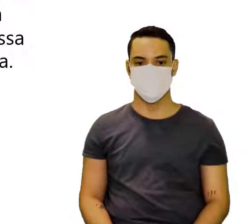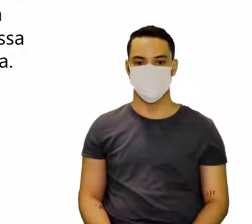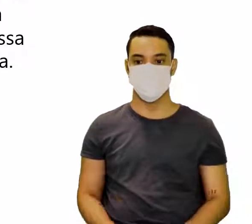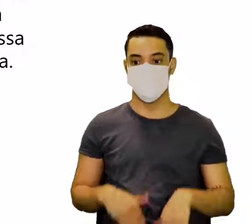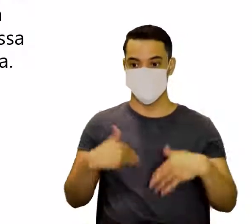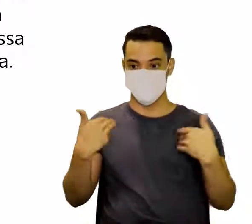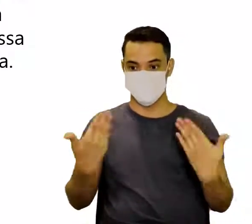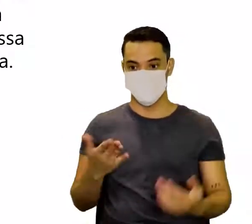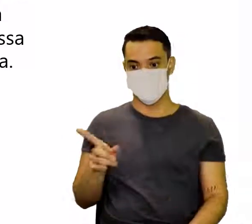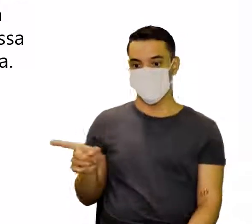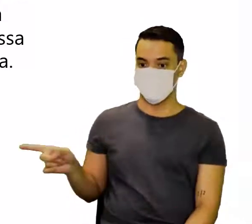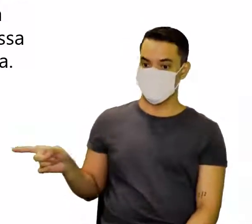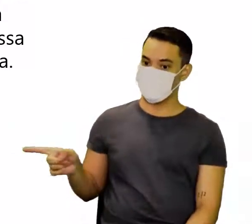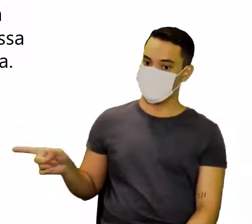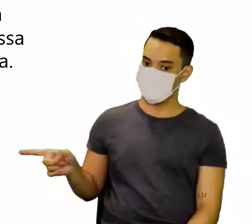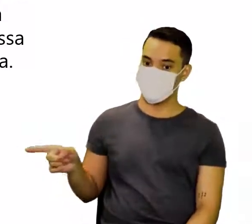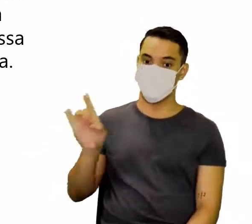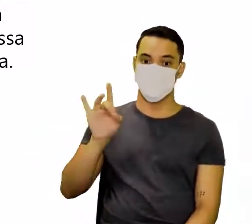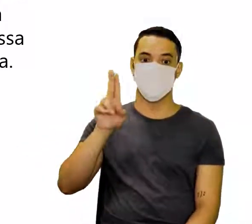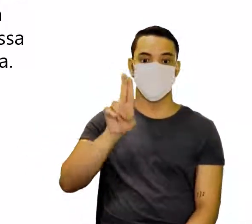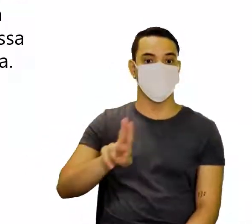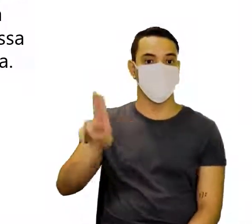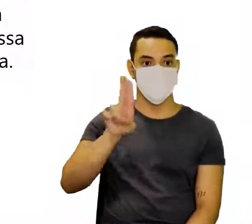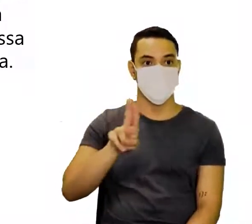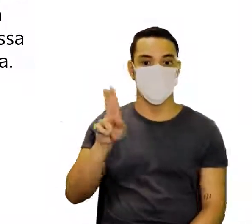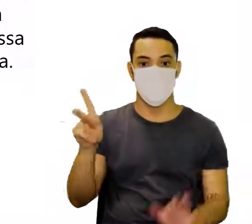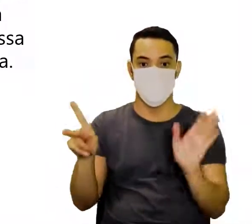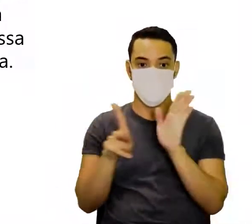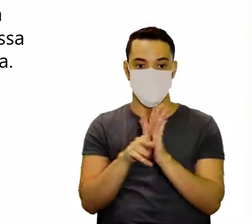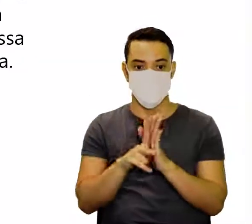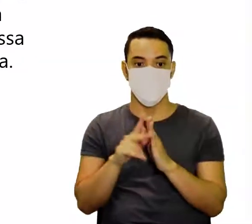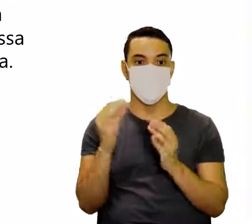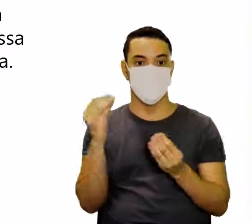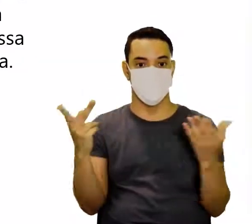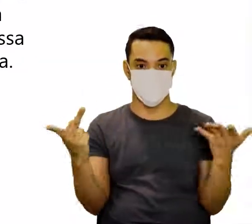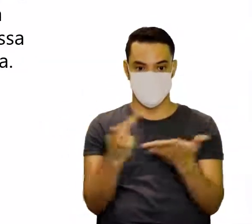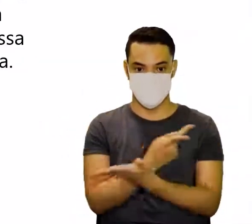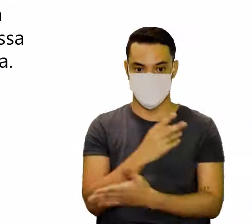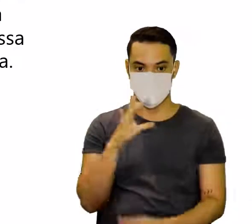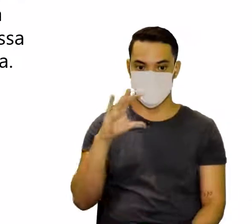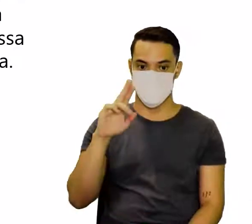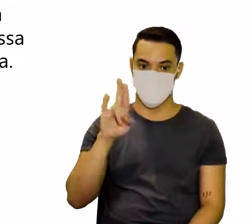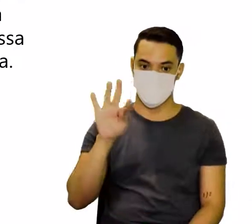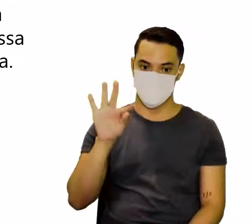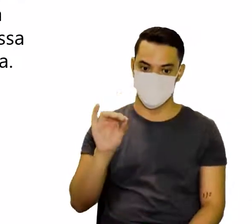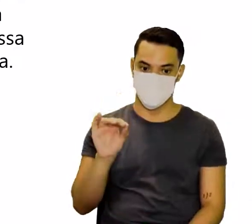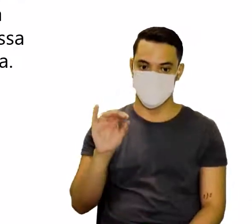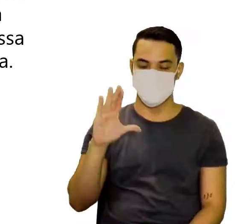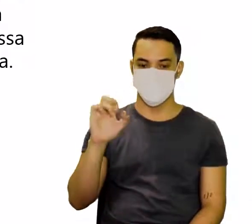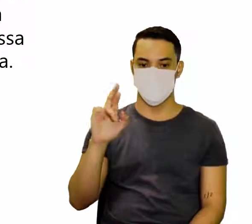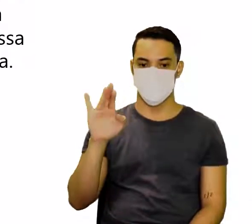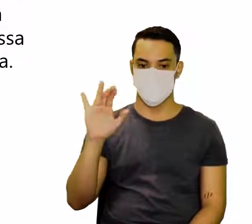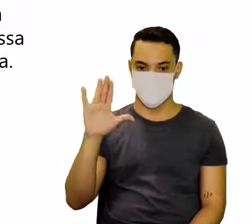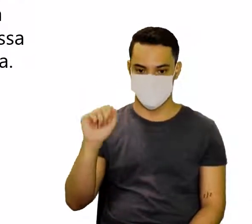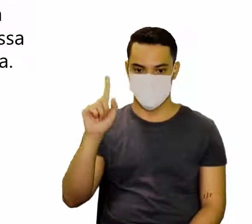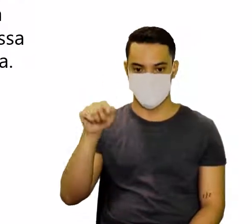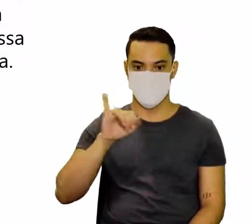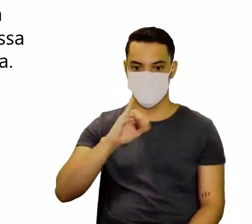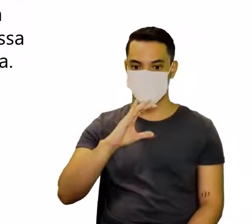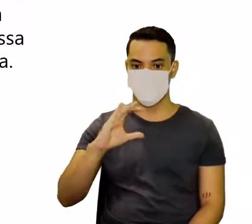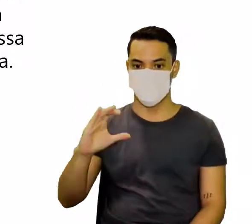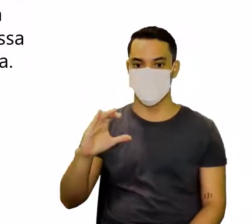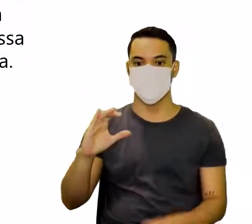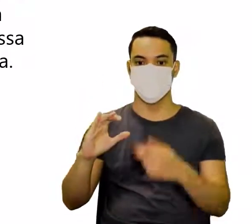E aqui é só uma expressão para a nossa corrente de curto-circuito, ok? Que é aqui a Fn dividida pela